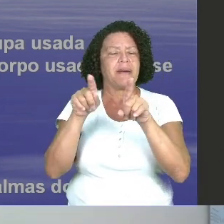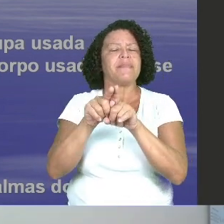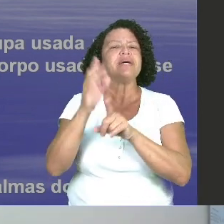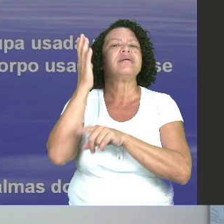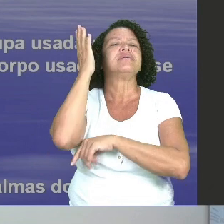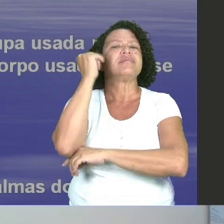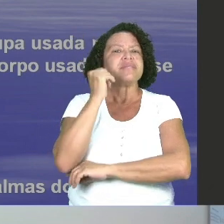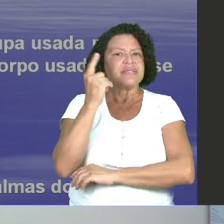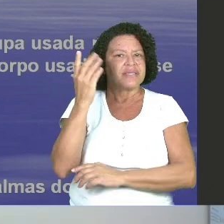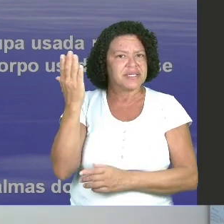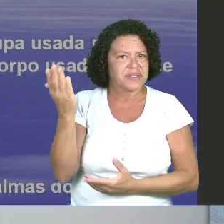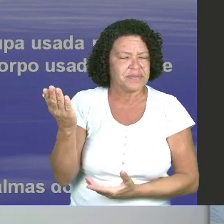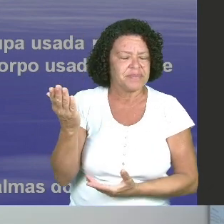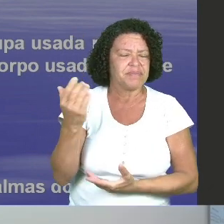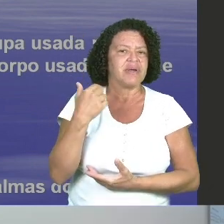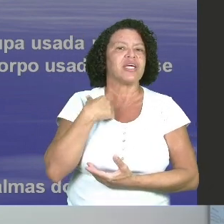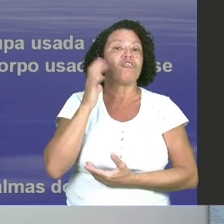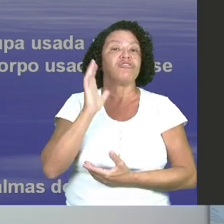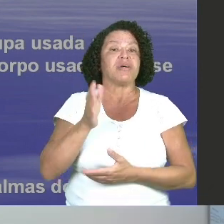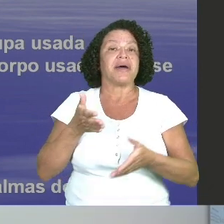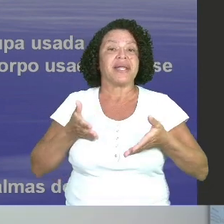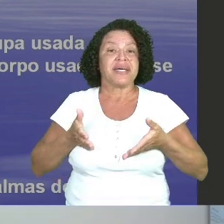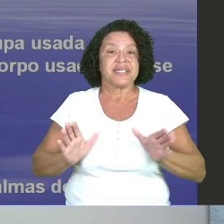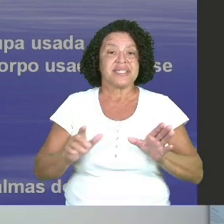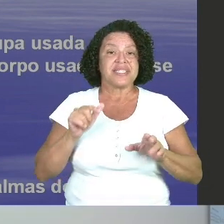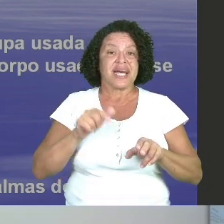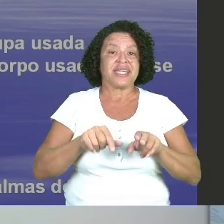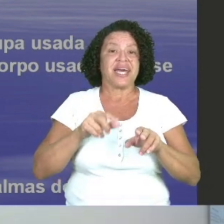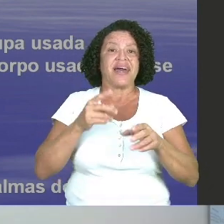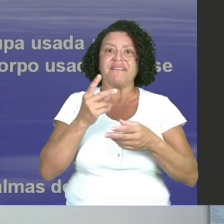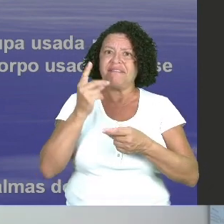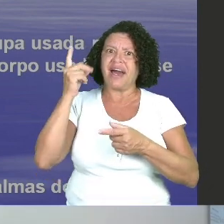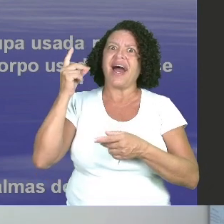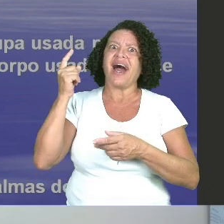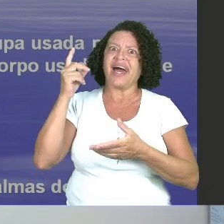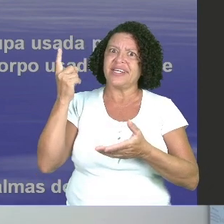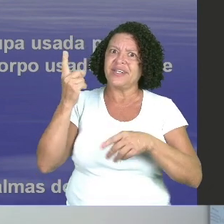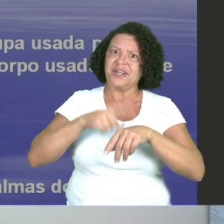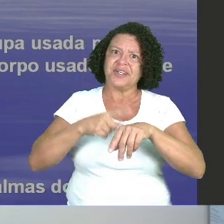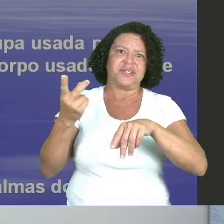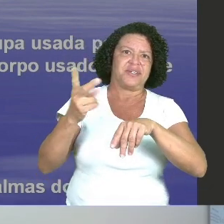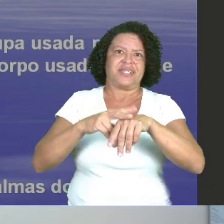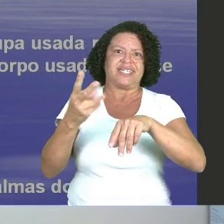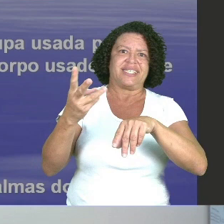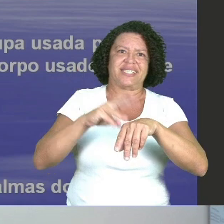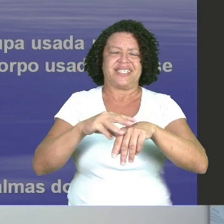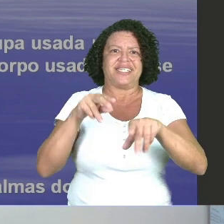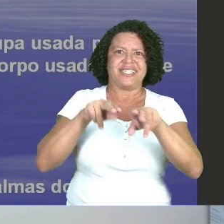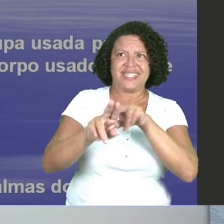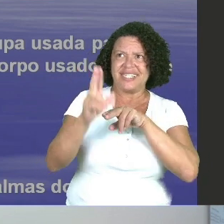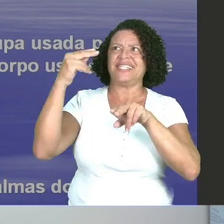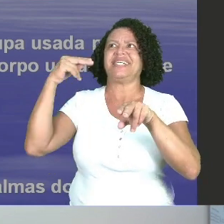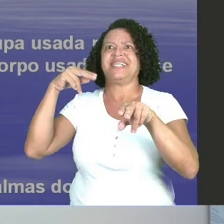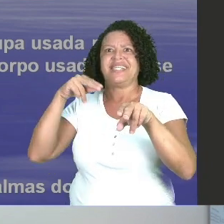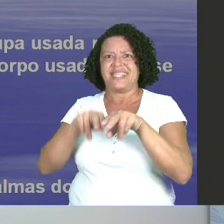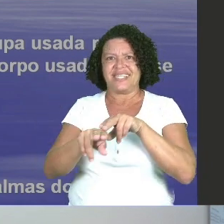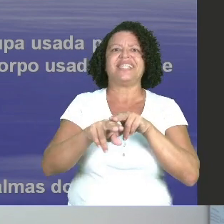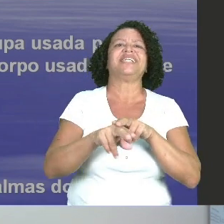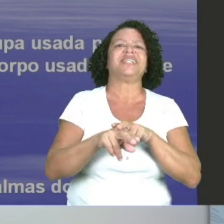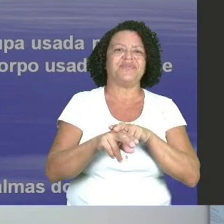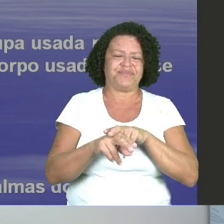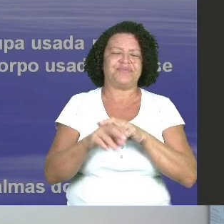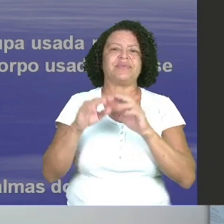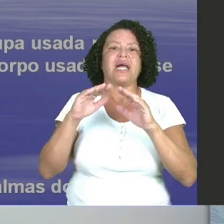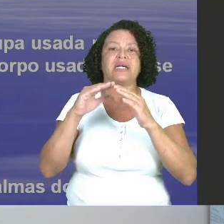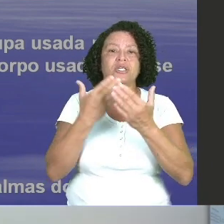que eu já nasci e renasci muitas vezes, né? A escola neoplatônica